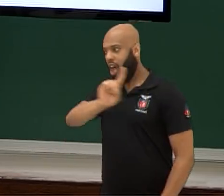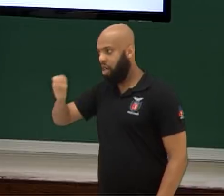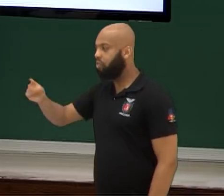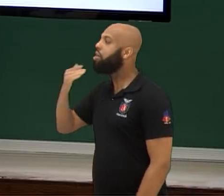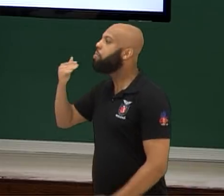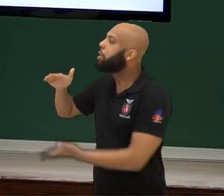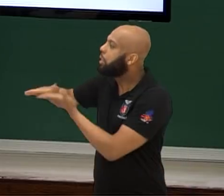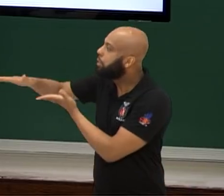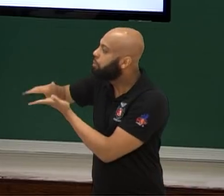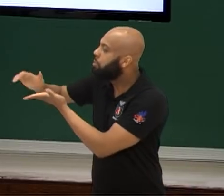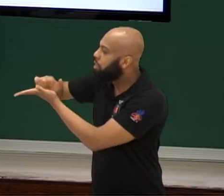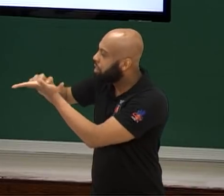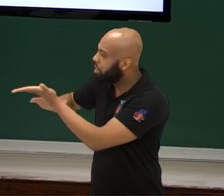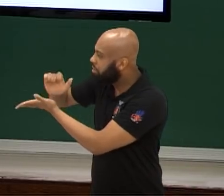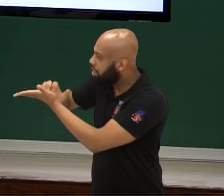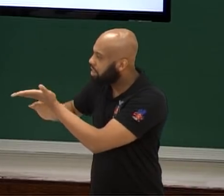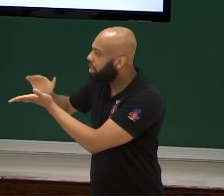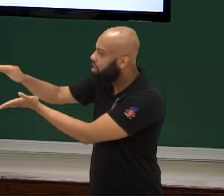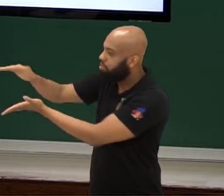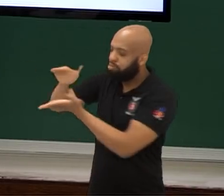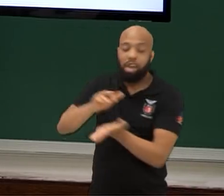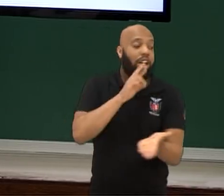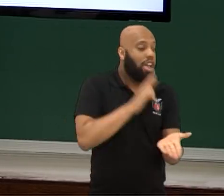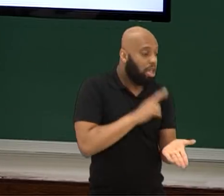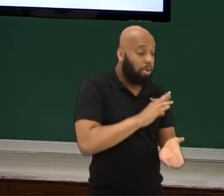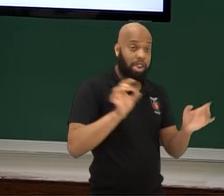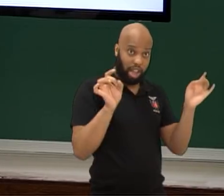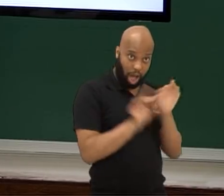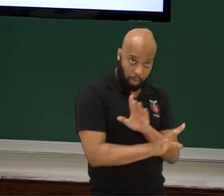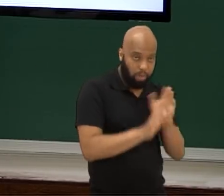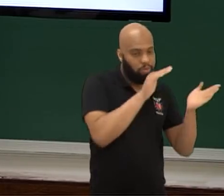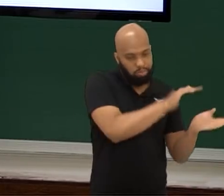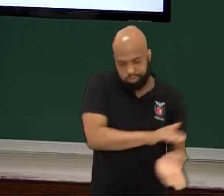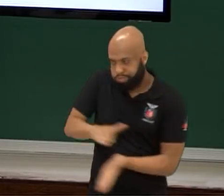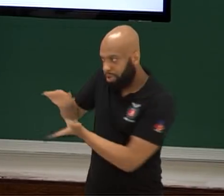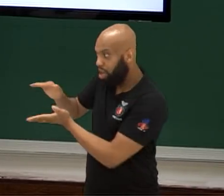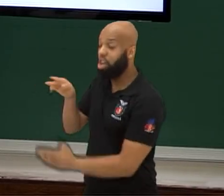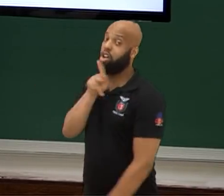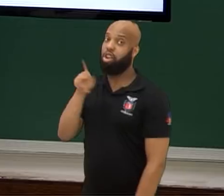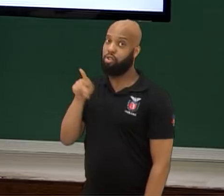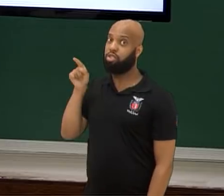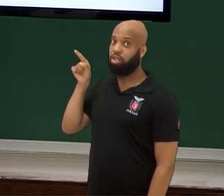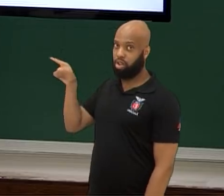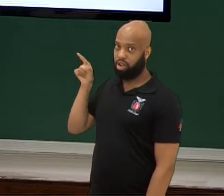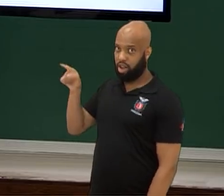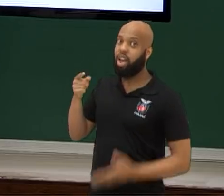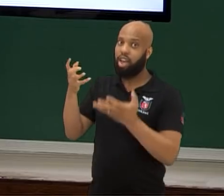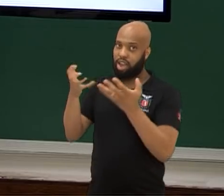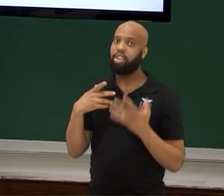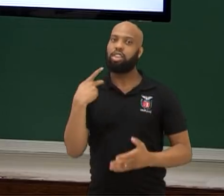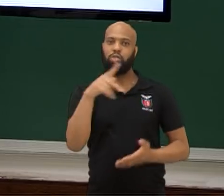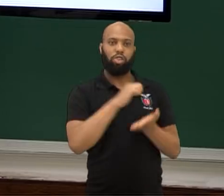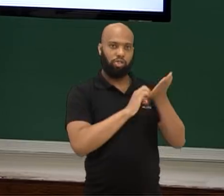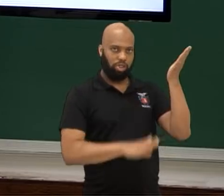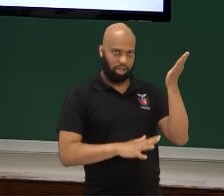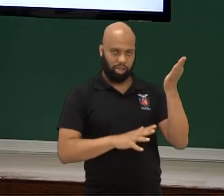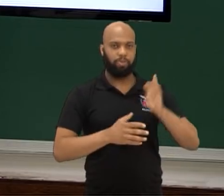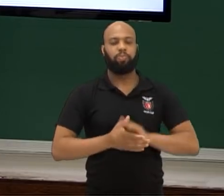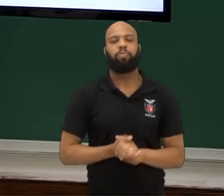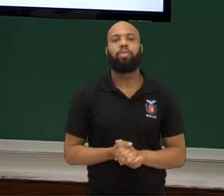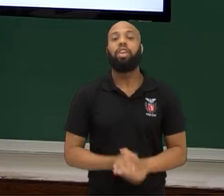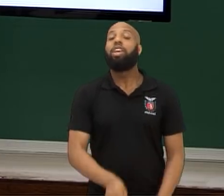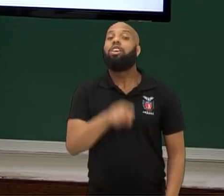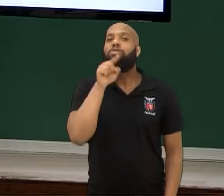material, resolva e devolva para a sua escola. Os professores estão lá esperando o seu